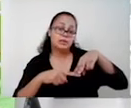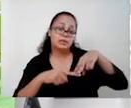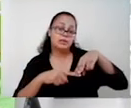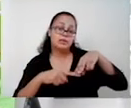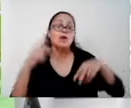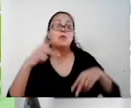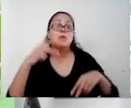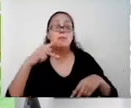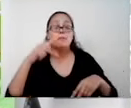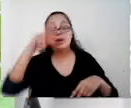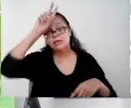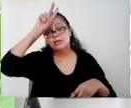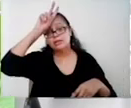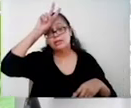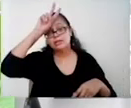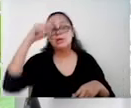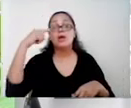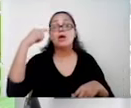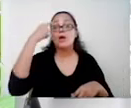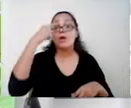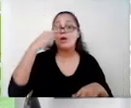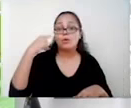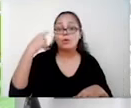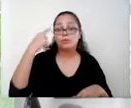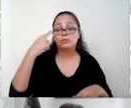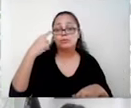tem, olhos e outras estruturas.